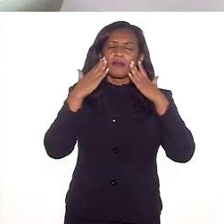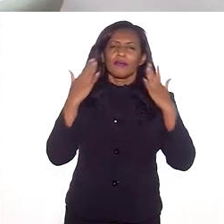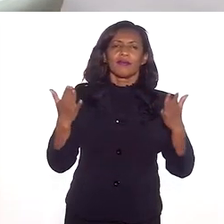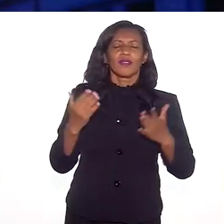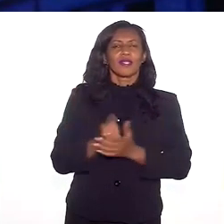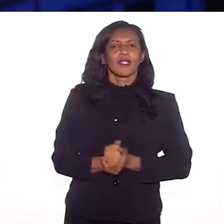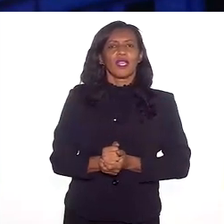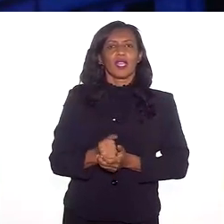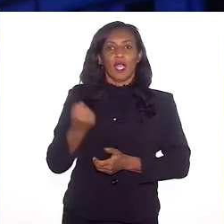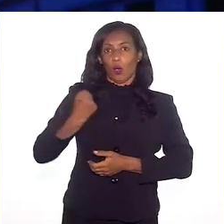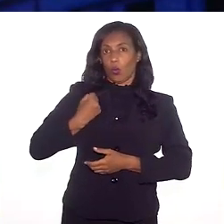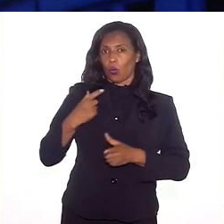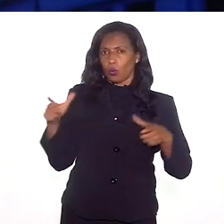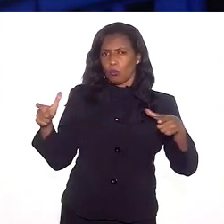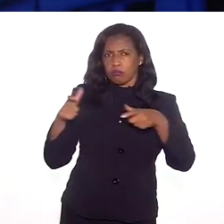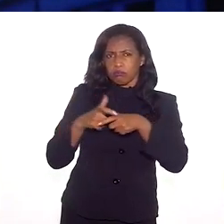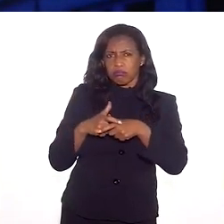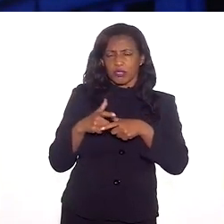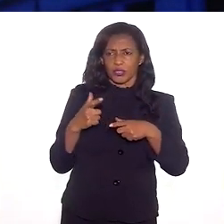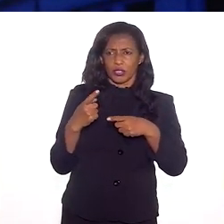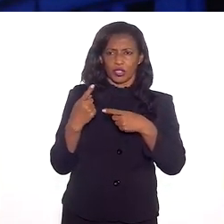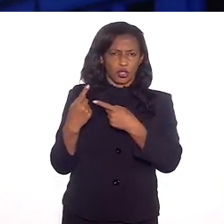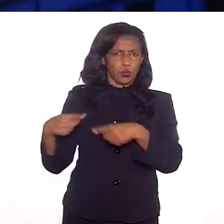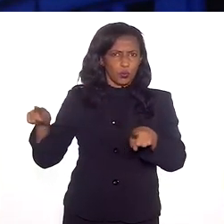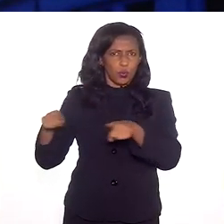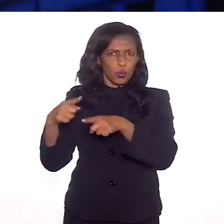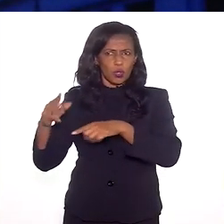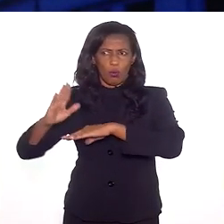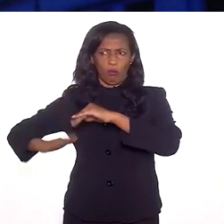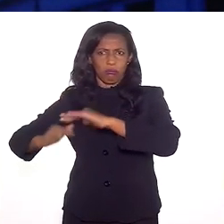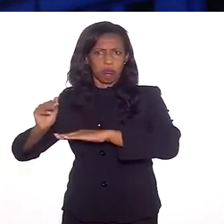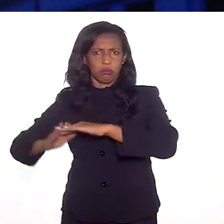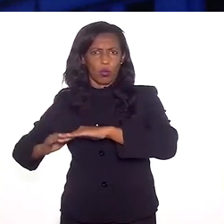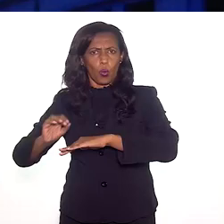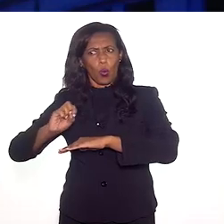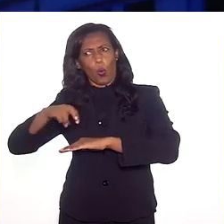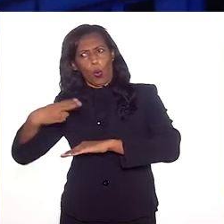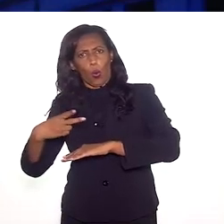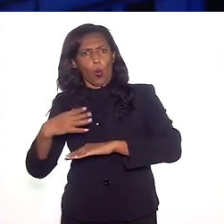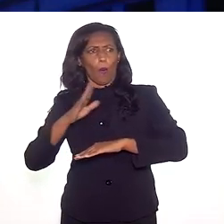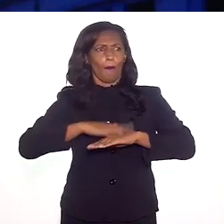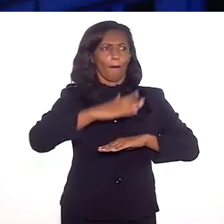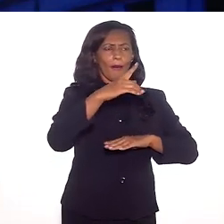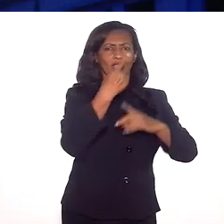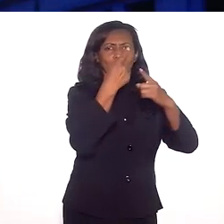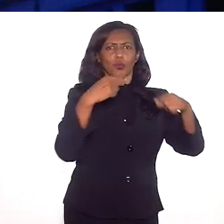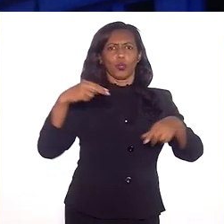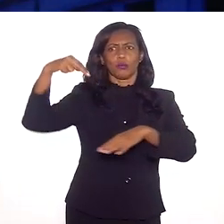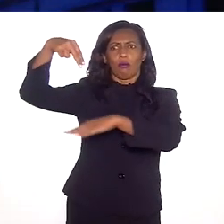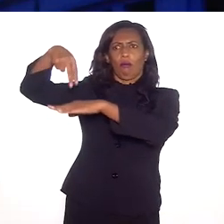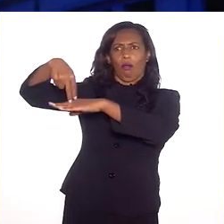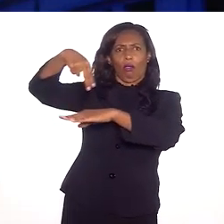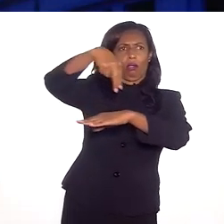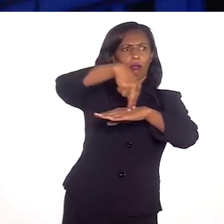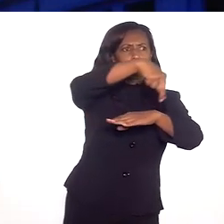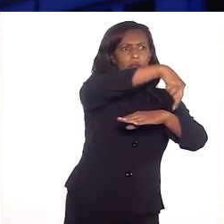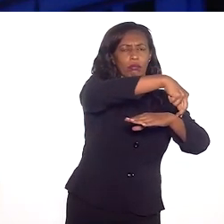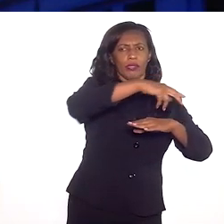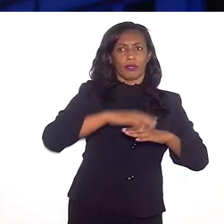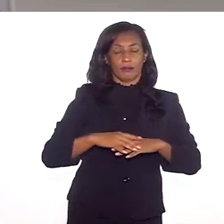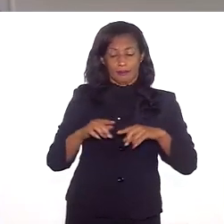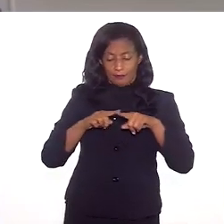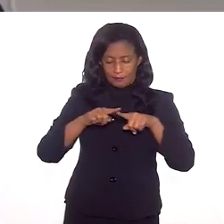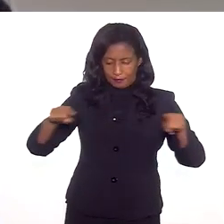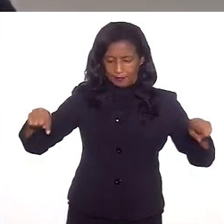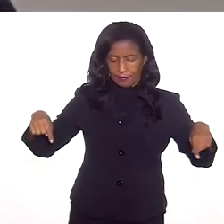são com um número reduzido de músicos ou tem algumas com mais músicos no palco? Como é que é essa questão?